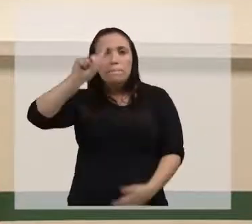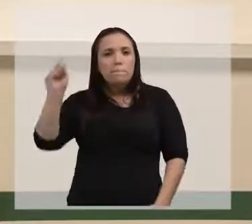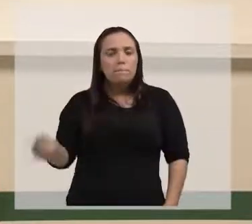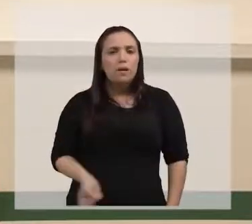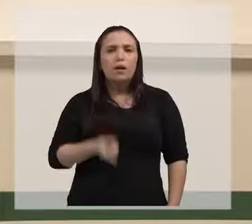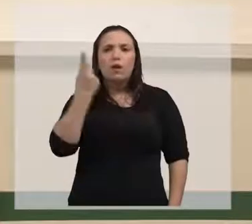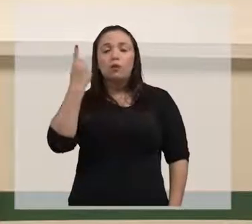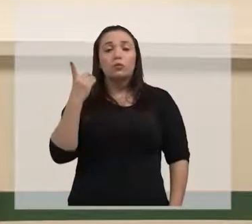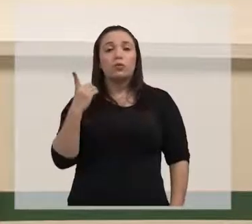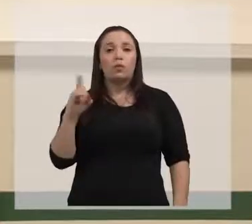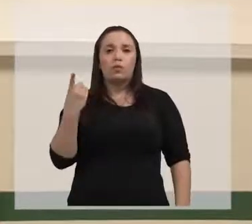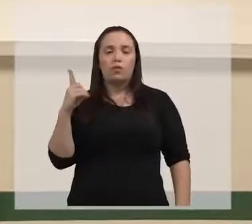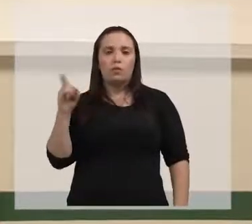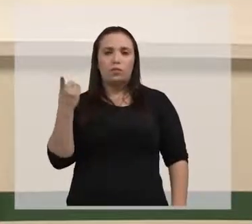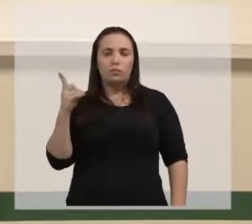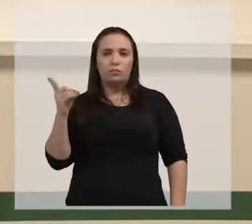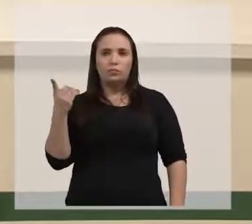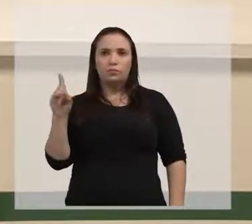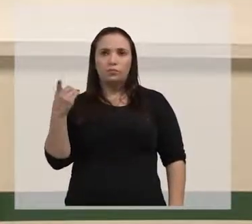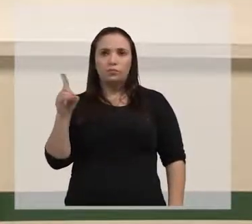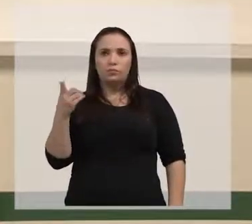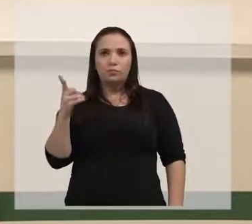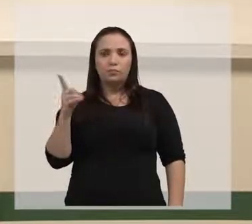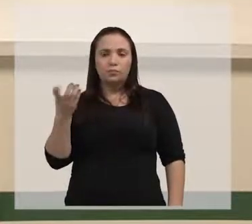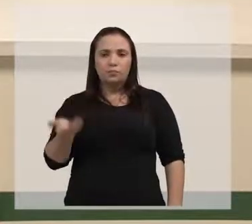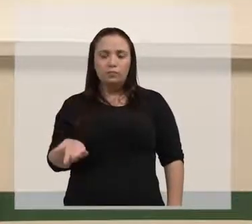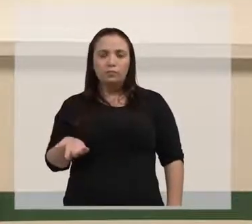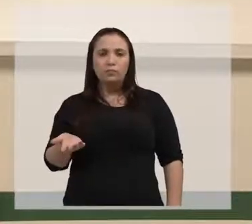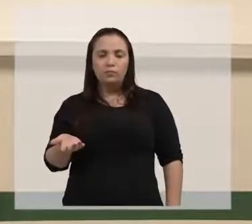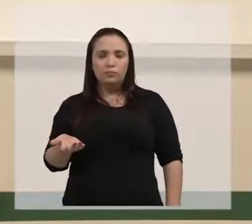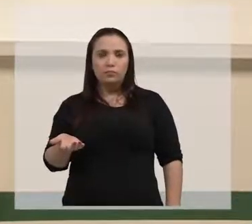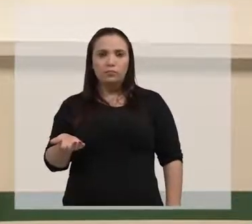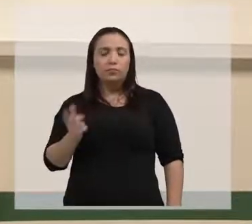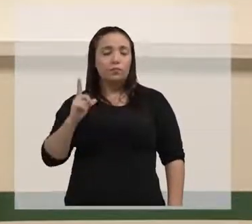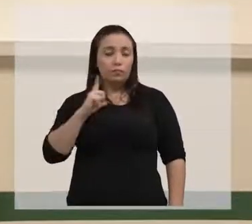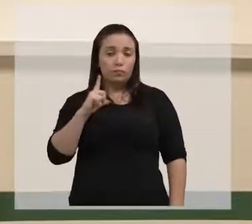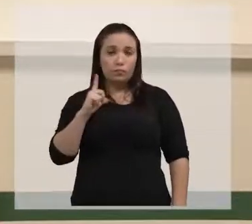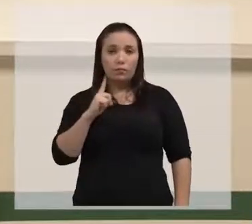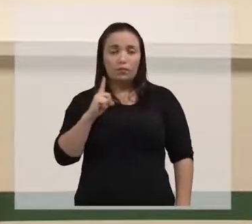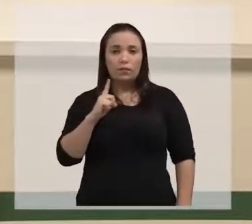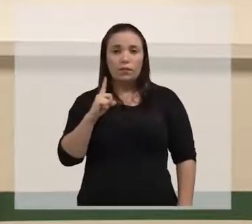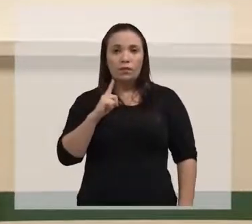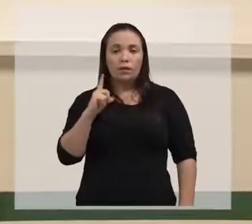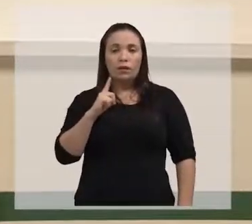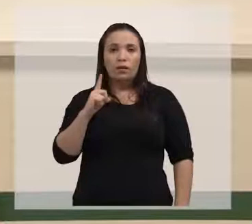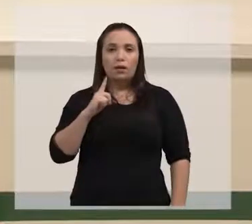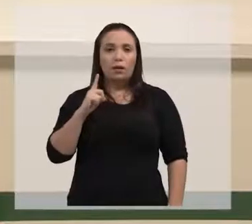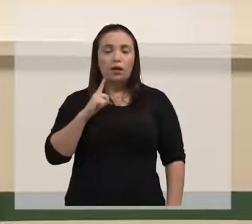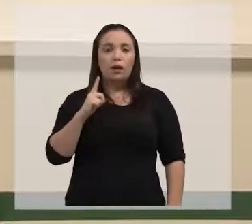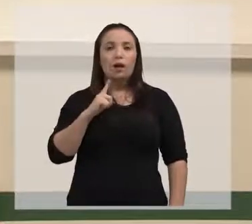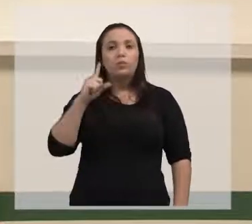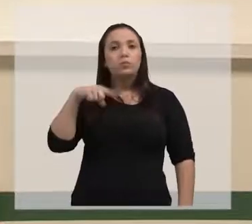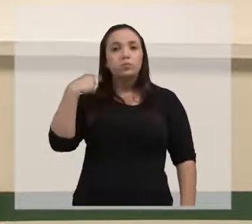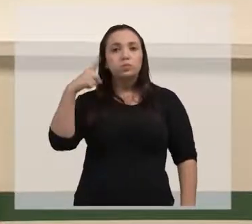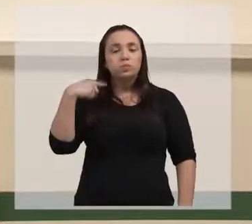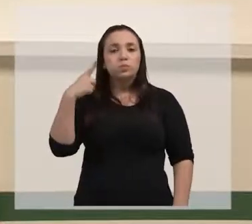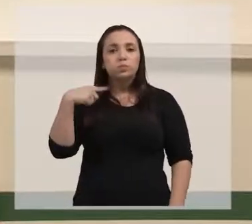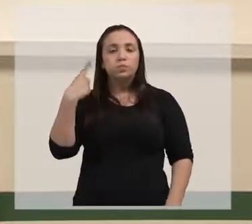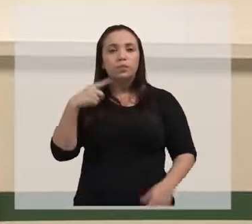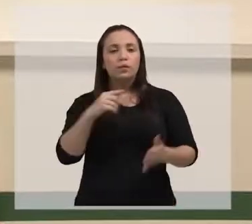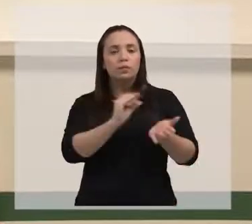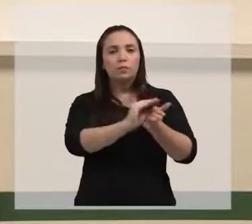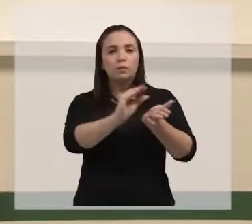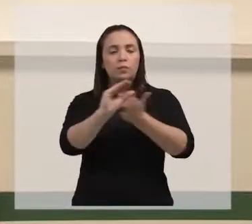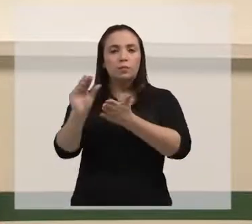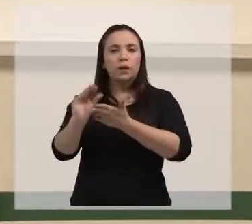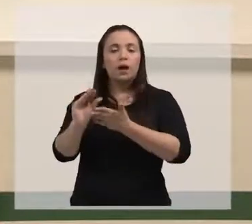milhões ele deu de dólares que navegam nesses grandes escritórios da advocacia